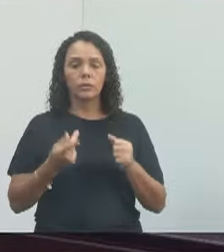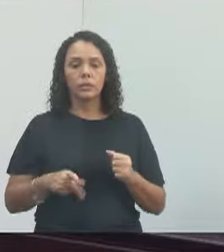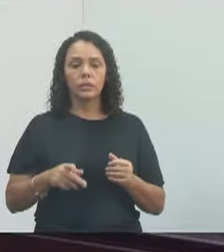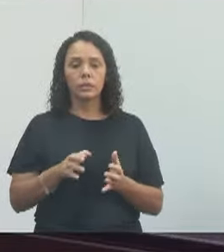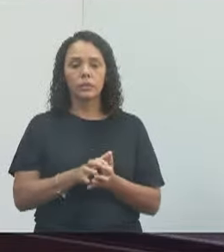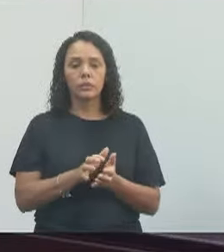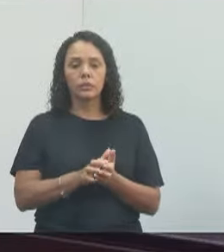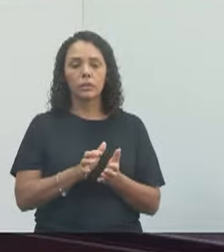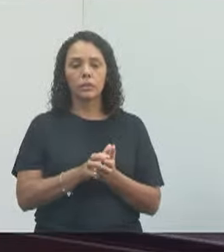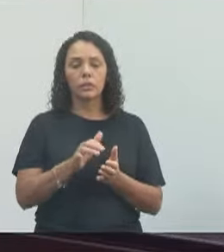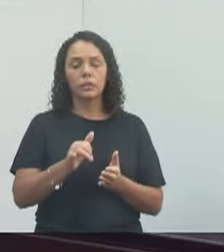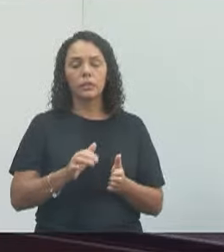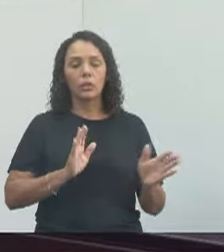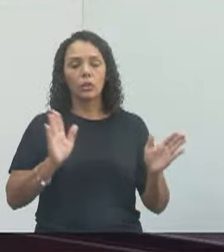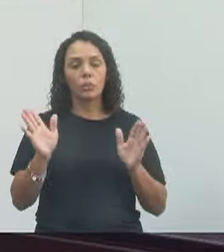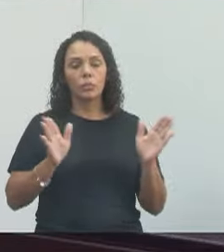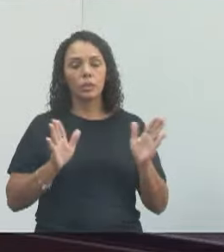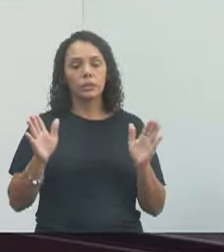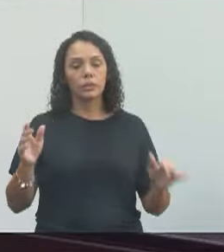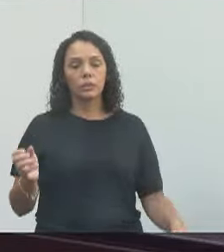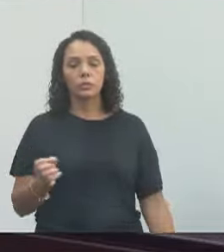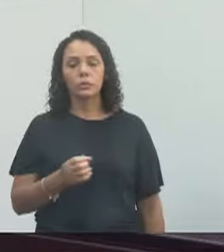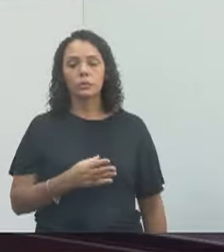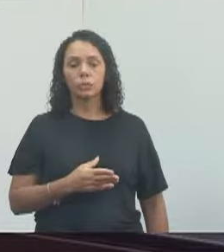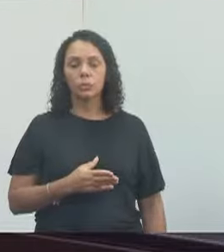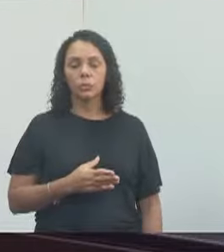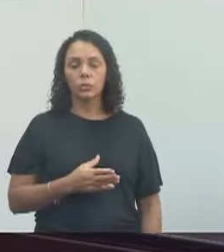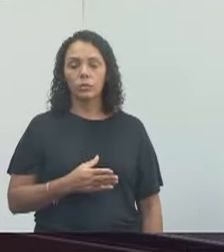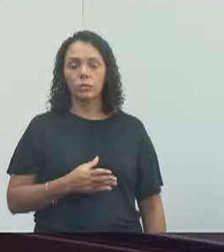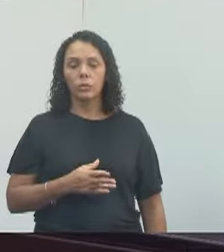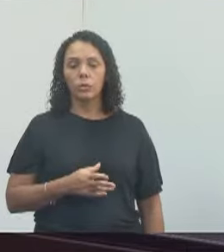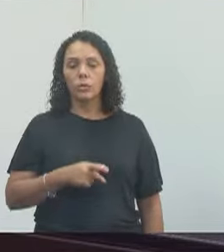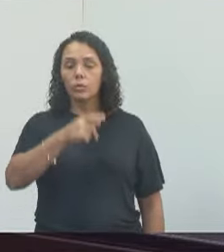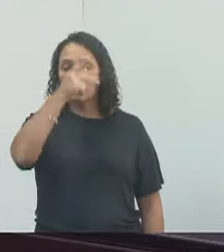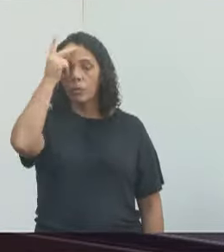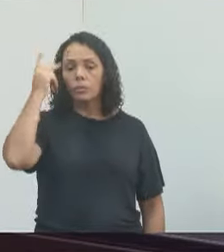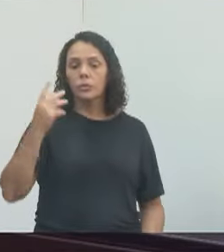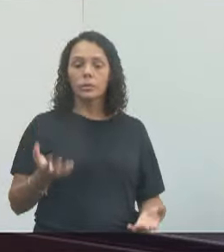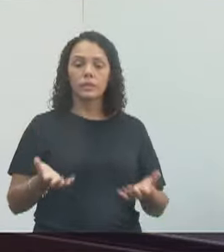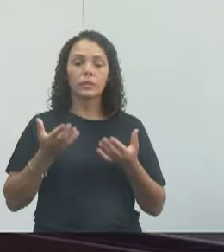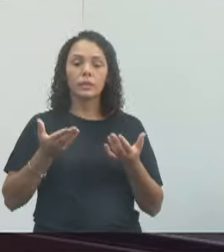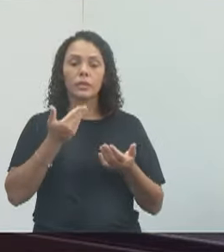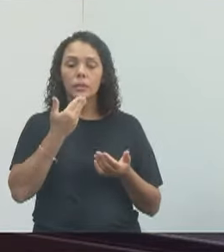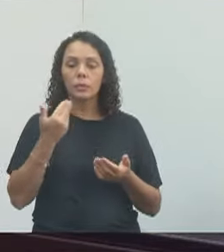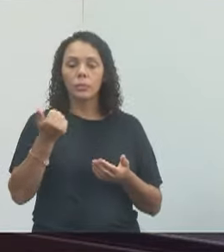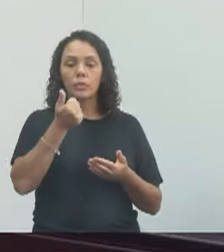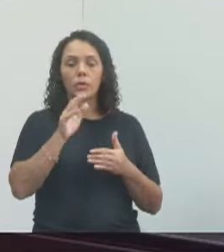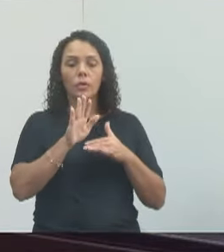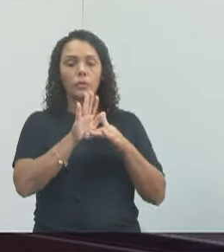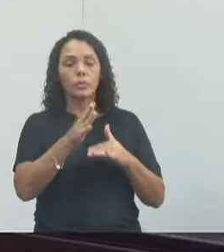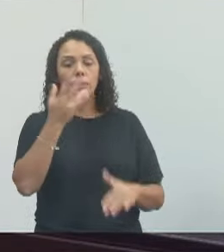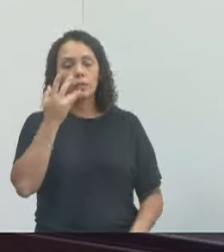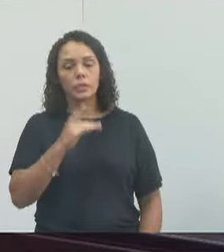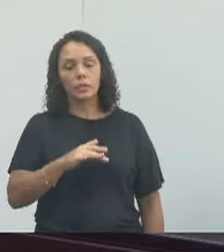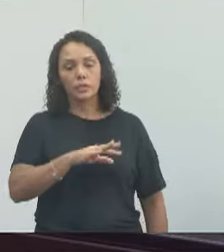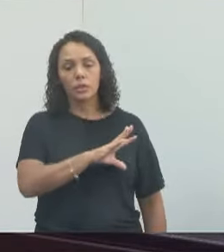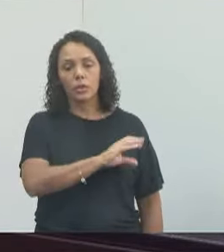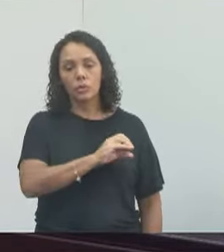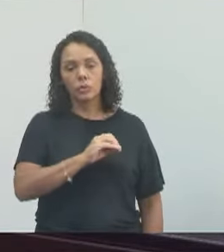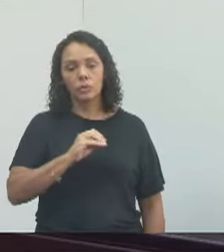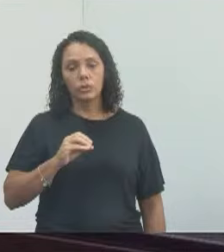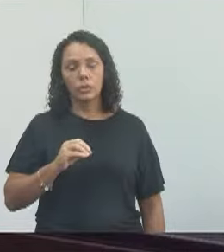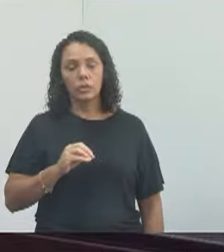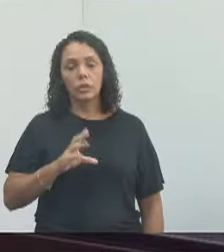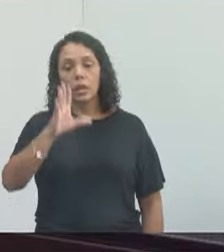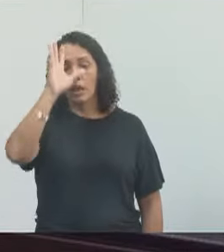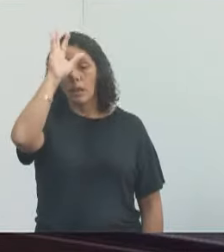cidade é um mandato novo com pessoas e que buscam fazer o melhor PR as nossas crianças e adolescentes estão aprendendo Em